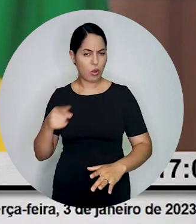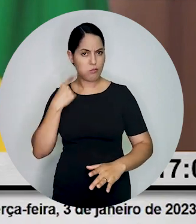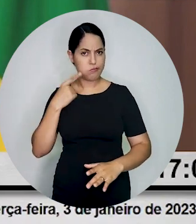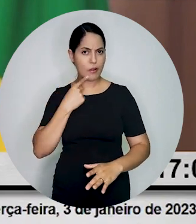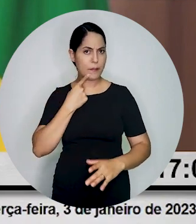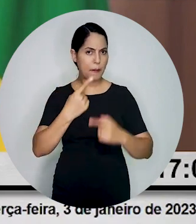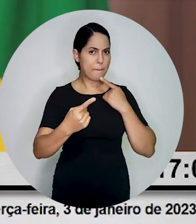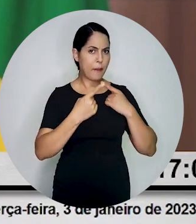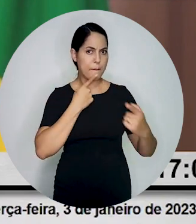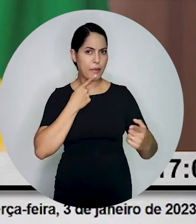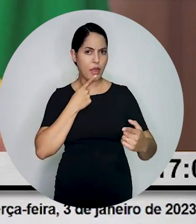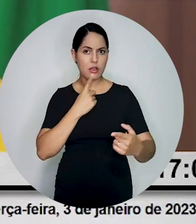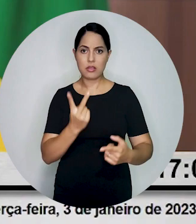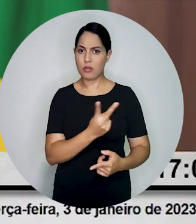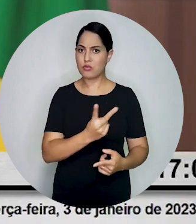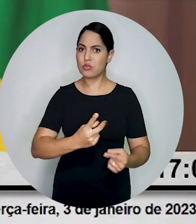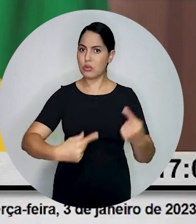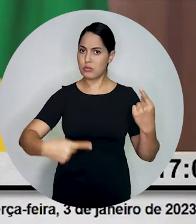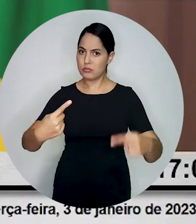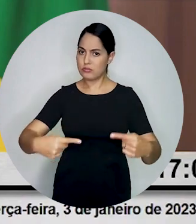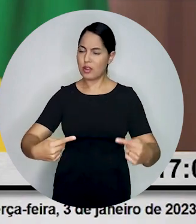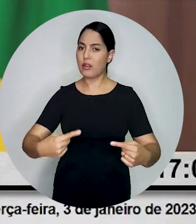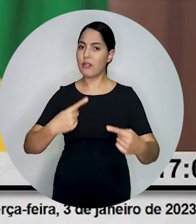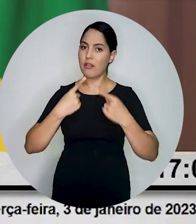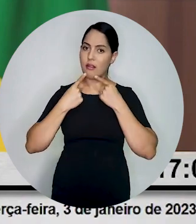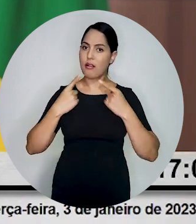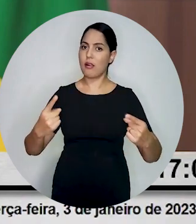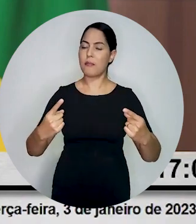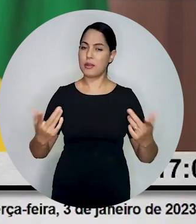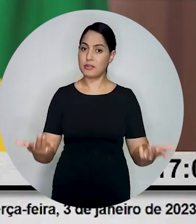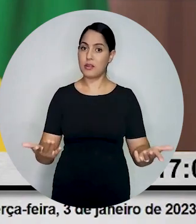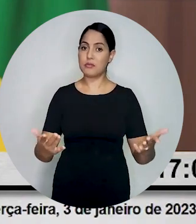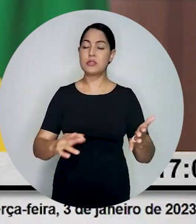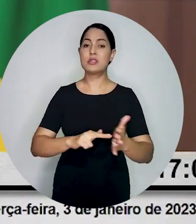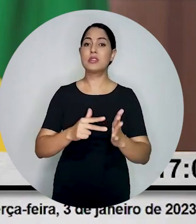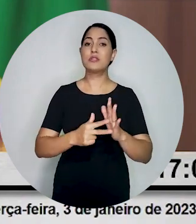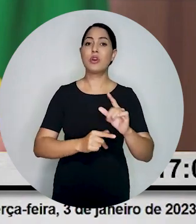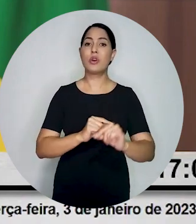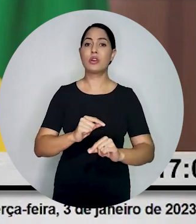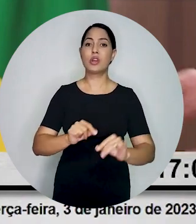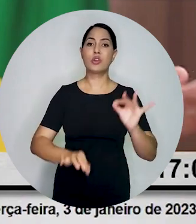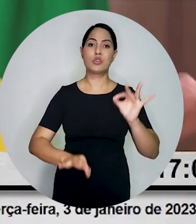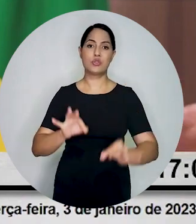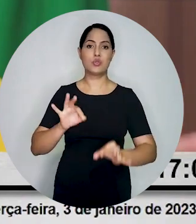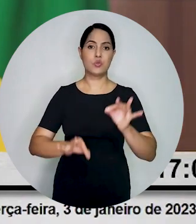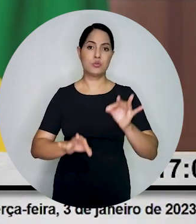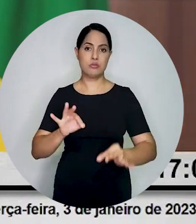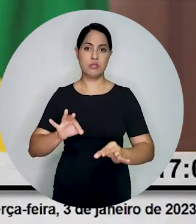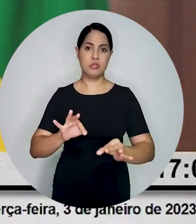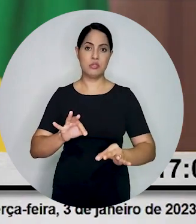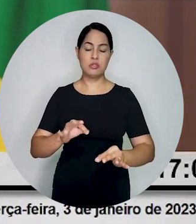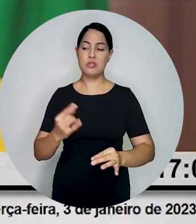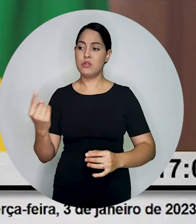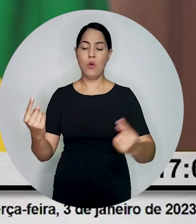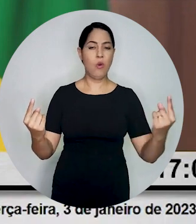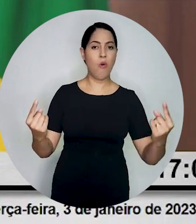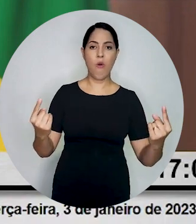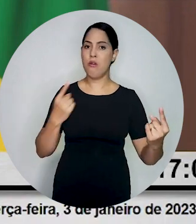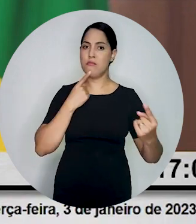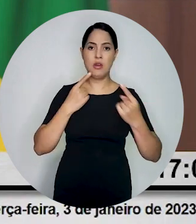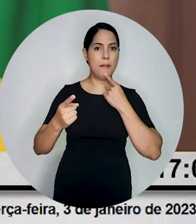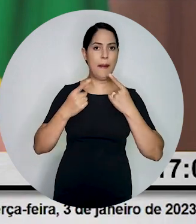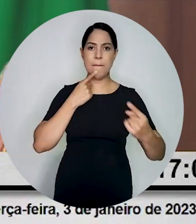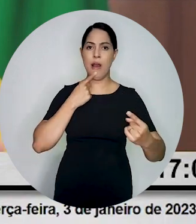valor? Estão. Os donos do escritório estão reclamando? Estão. Isso é sinal, sabe que o quê? Que o valor talvez esteja mais ou menos justo. Que se um dos lados não